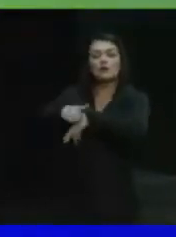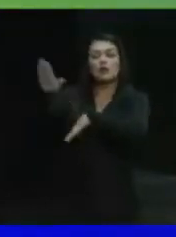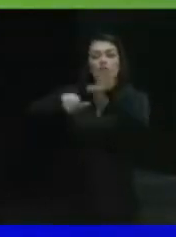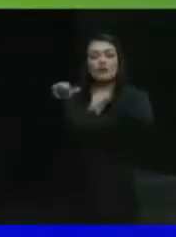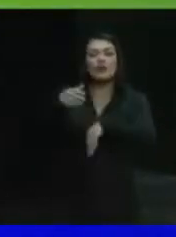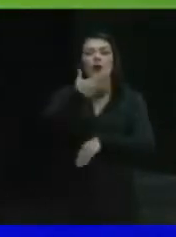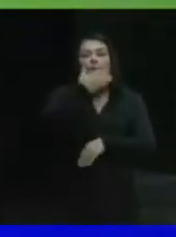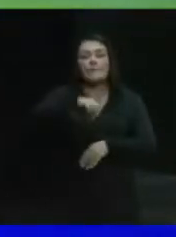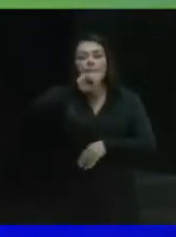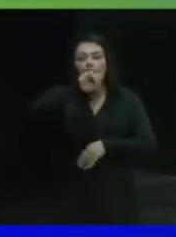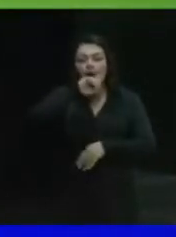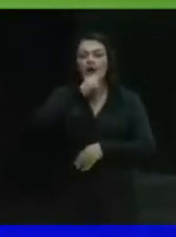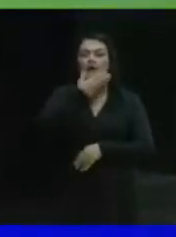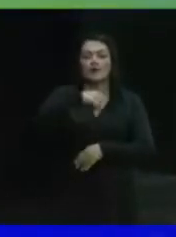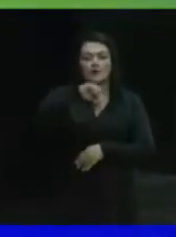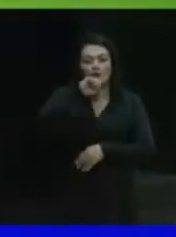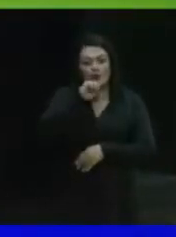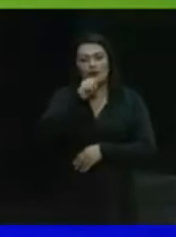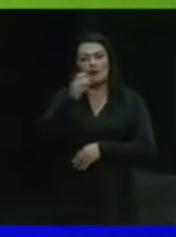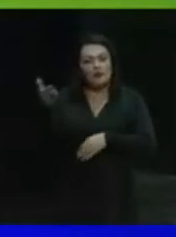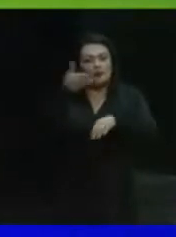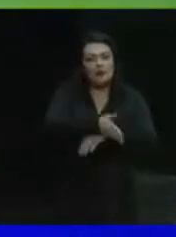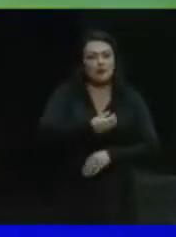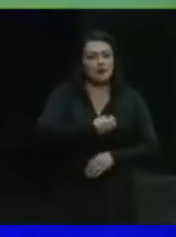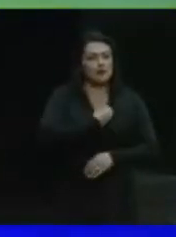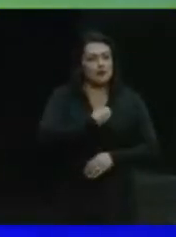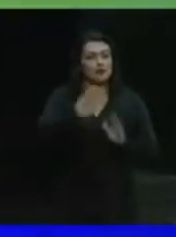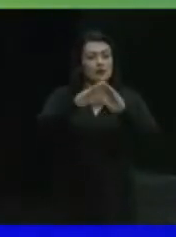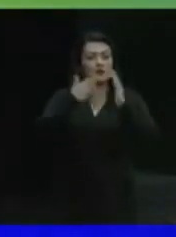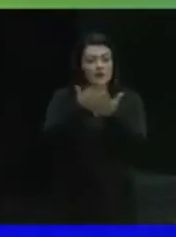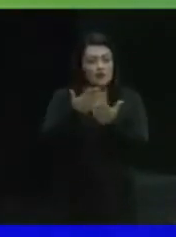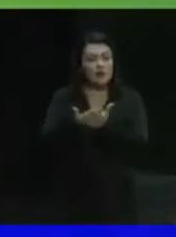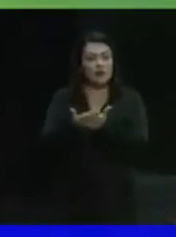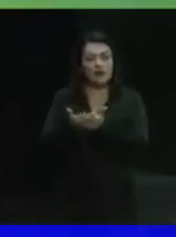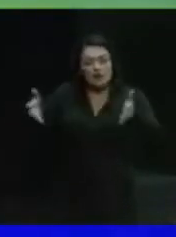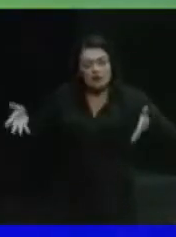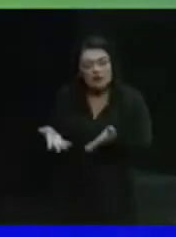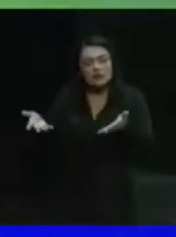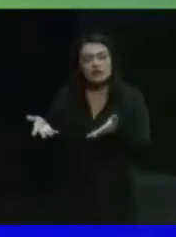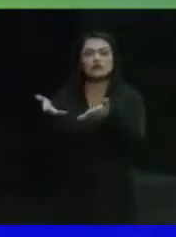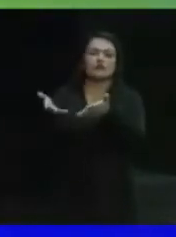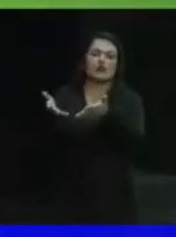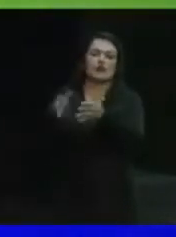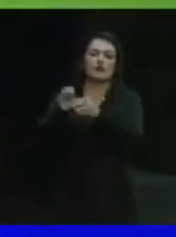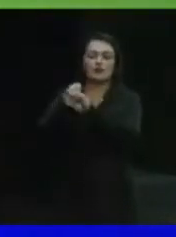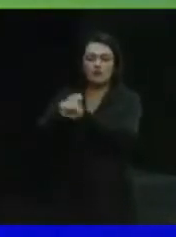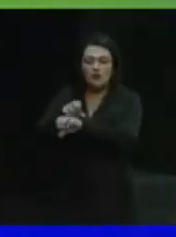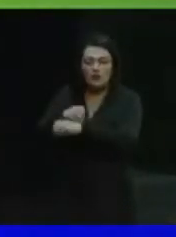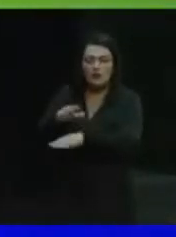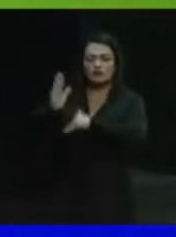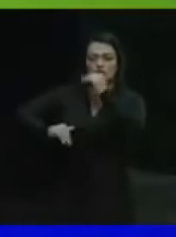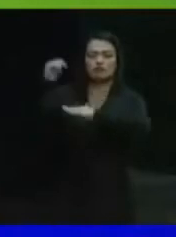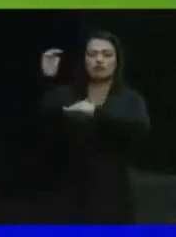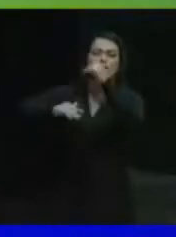das escolas. Queremos incentivar a inovação e a dedicação dos professores, cobrar metas e